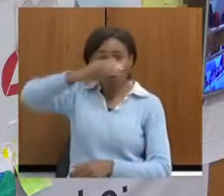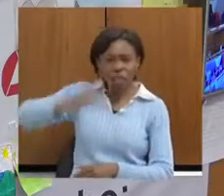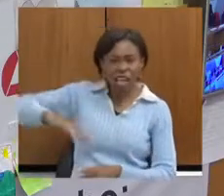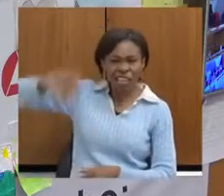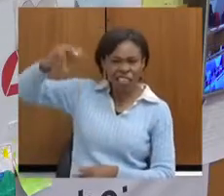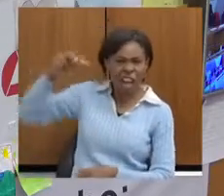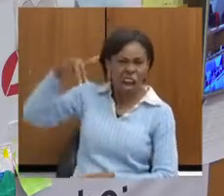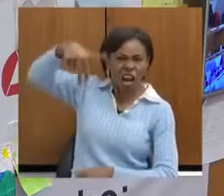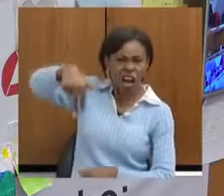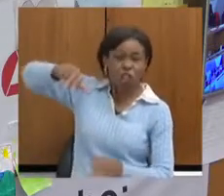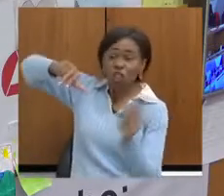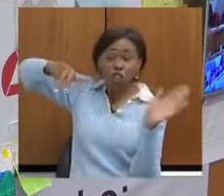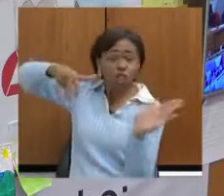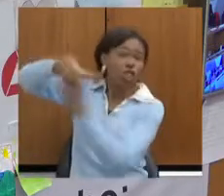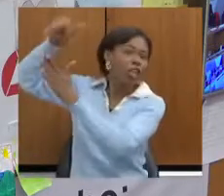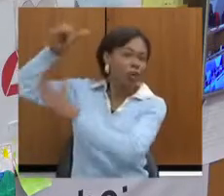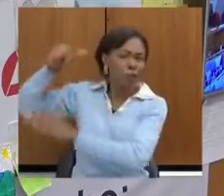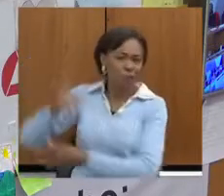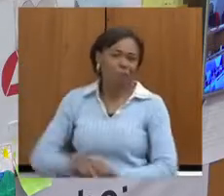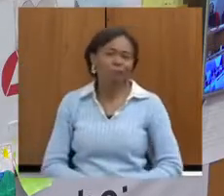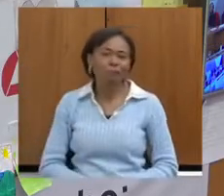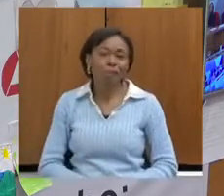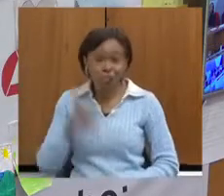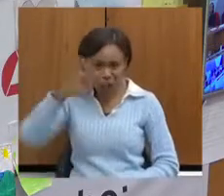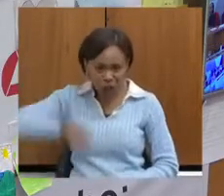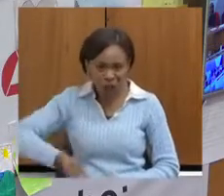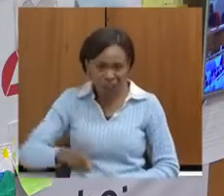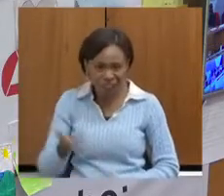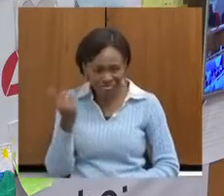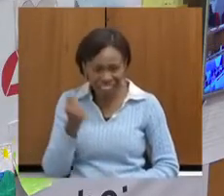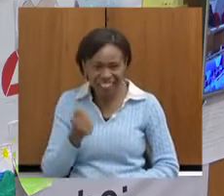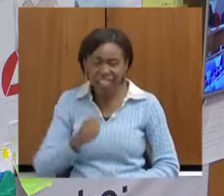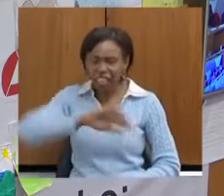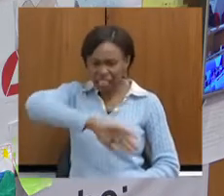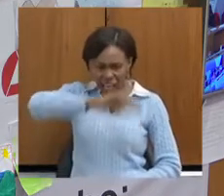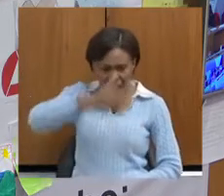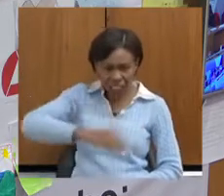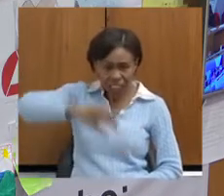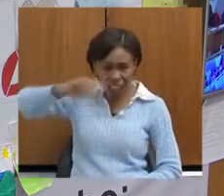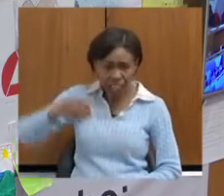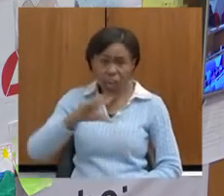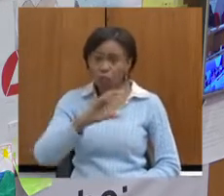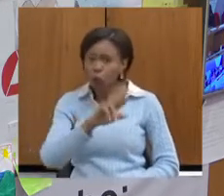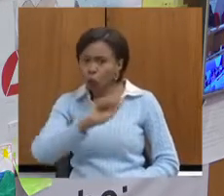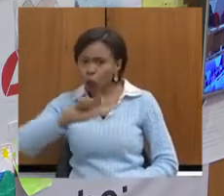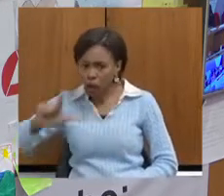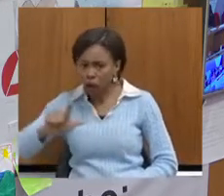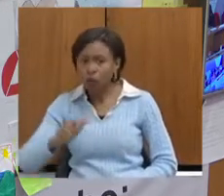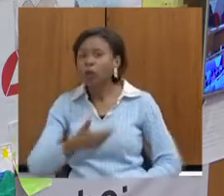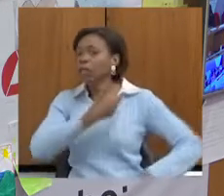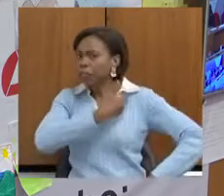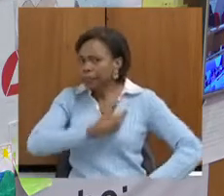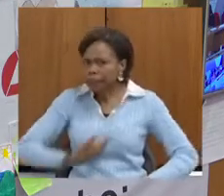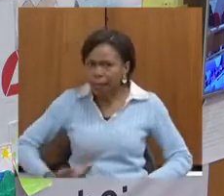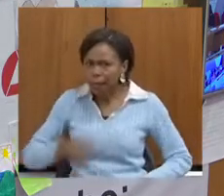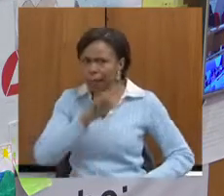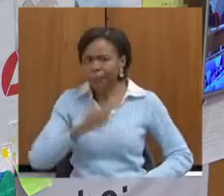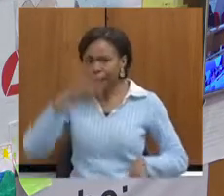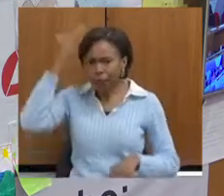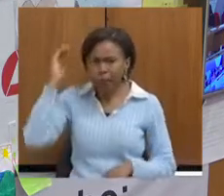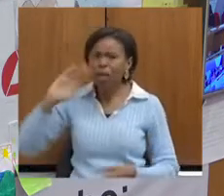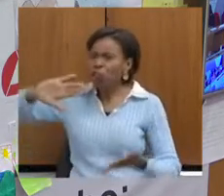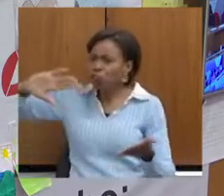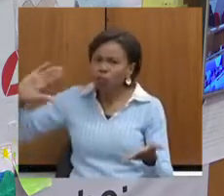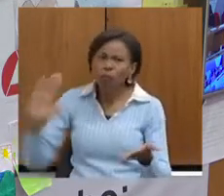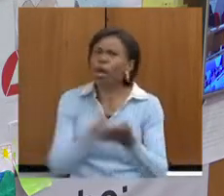o pé da minha Serra bom de novo porque a gente vai falar para quem que é esse recado Zema Tire o